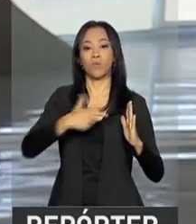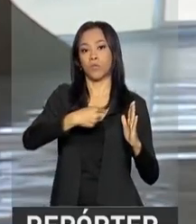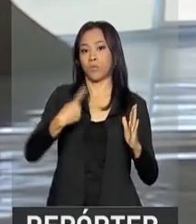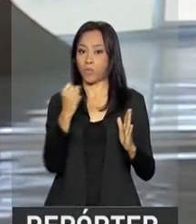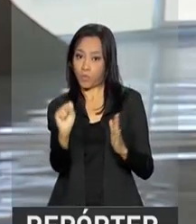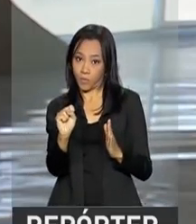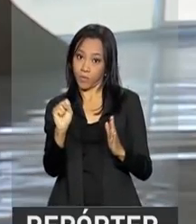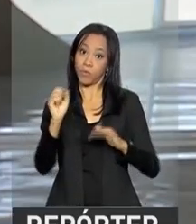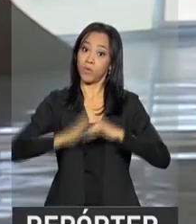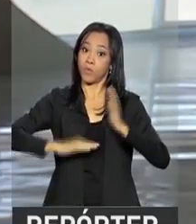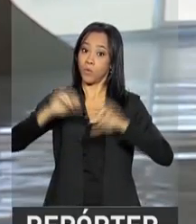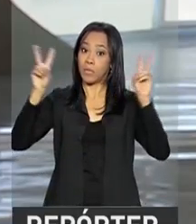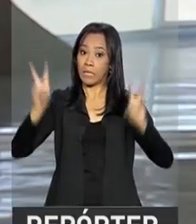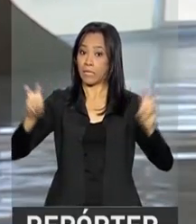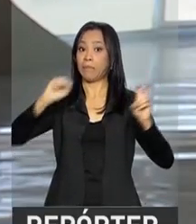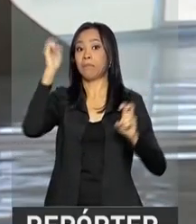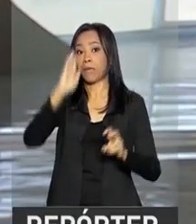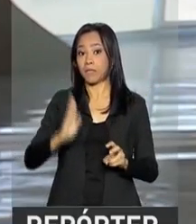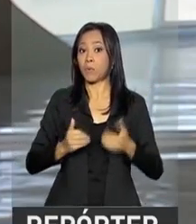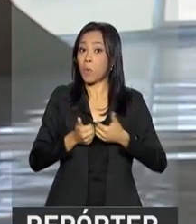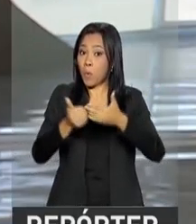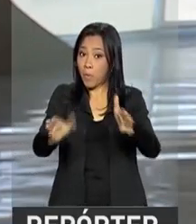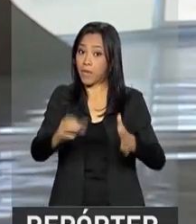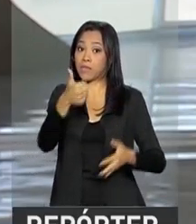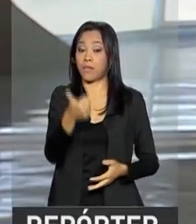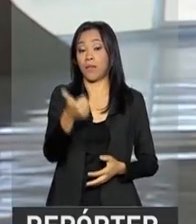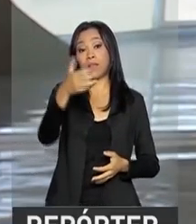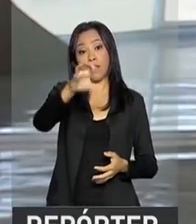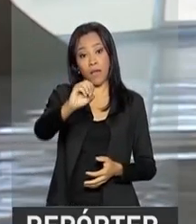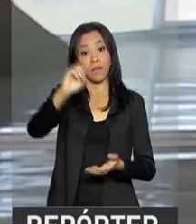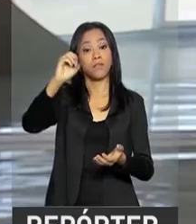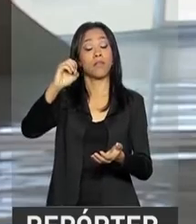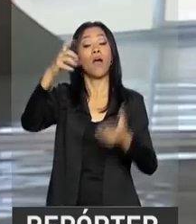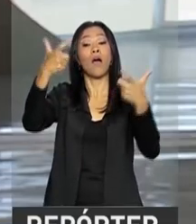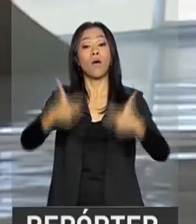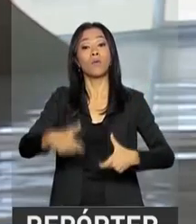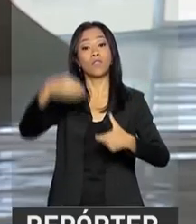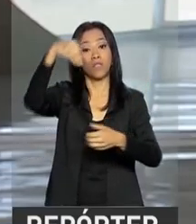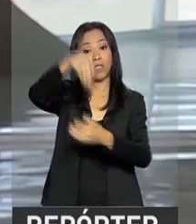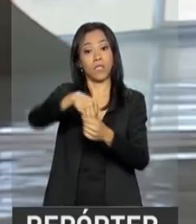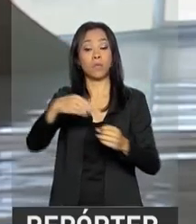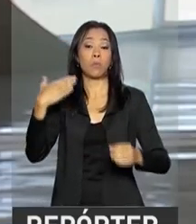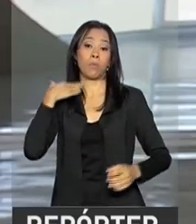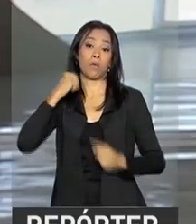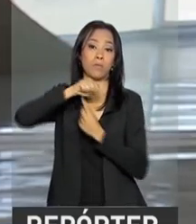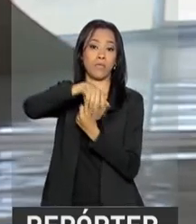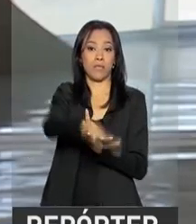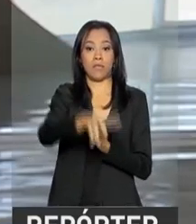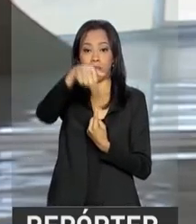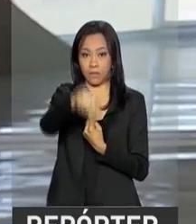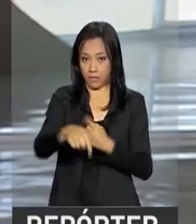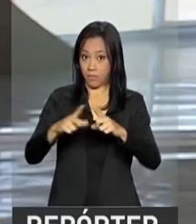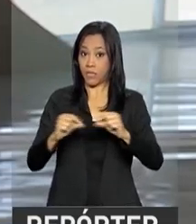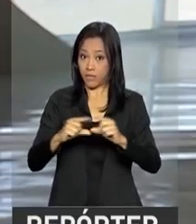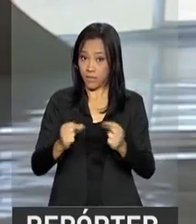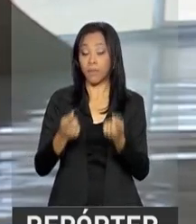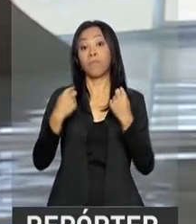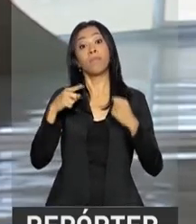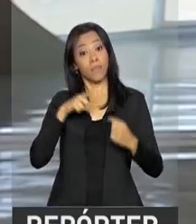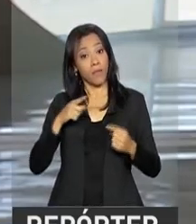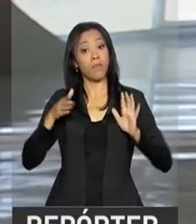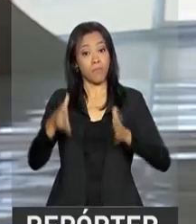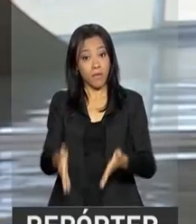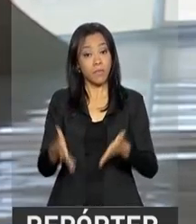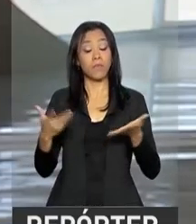brasil o evento começa às 10 horas na sede do banco central aqui em brasília e também conta com a participação